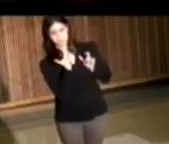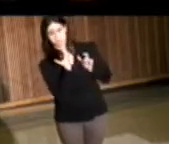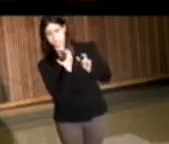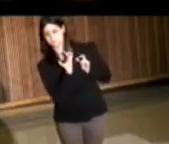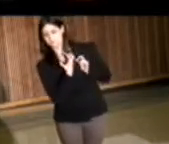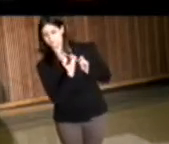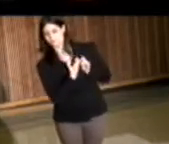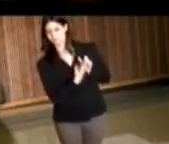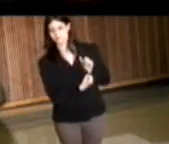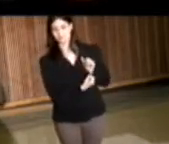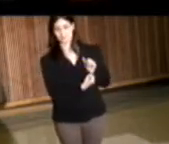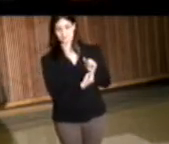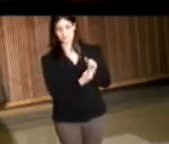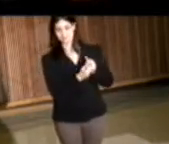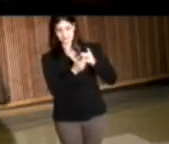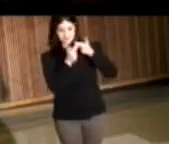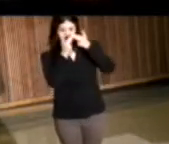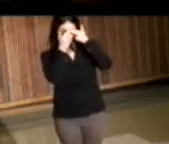nos magoou.